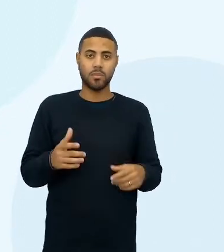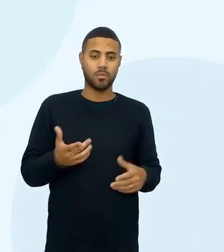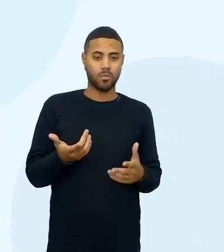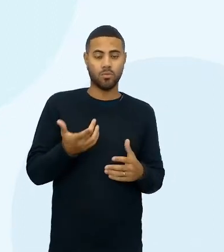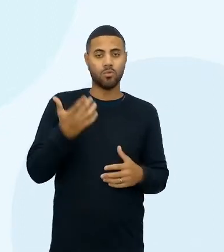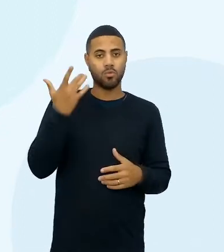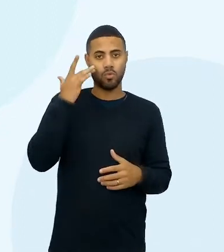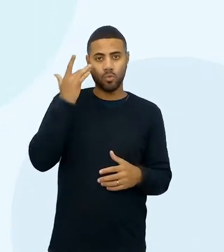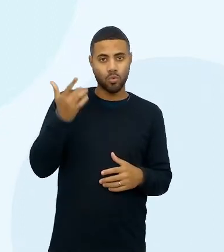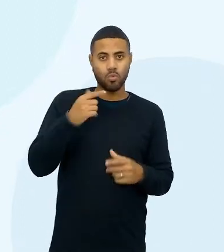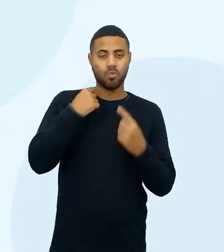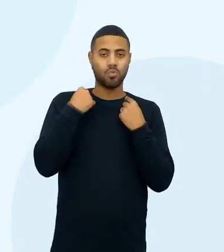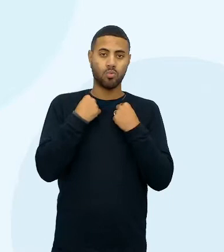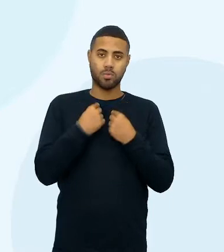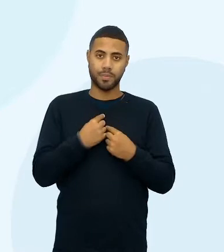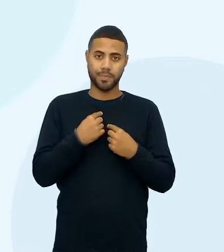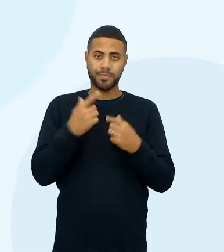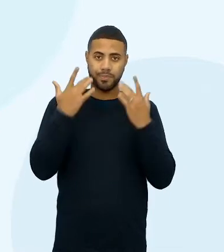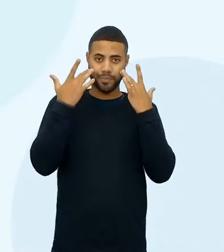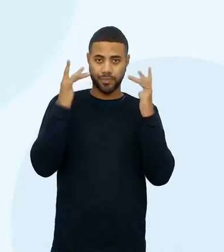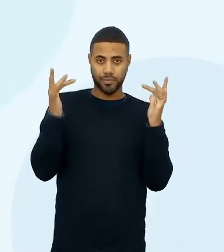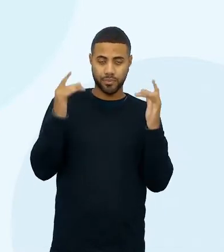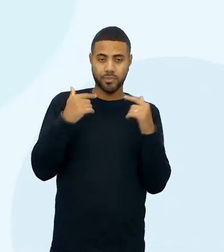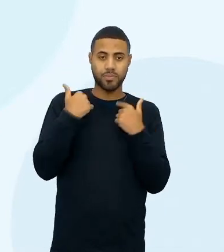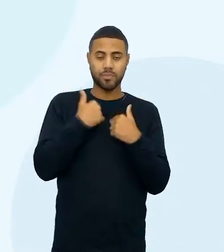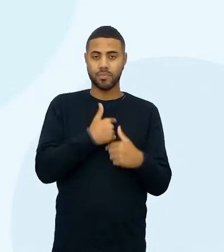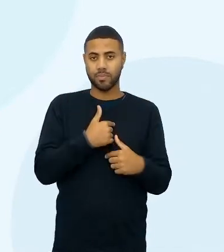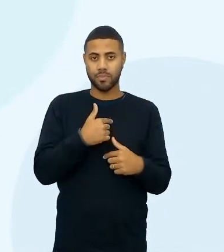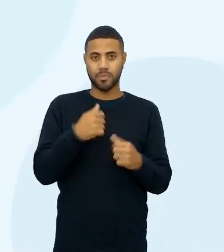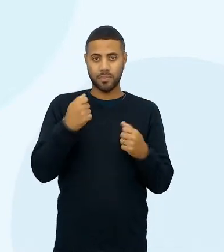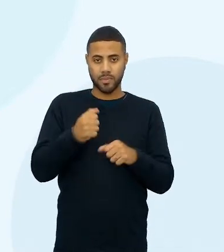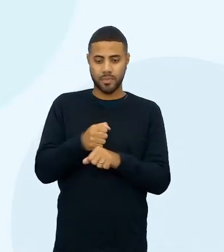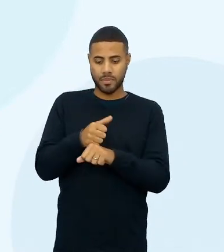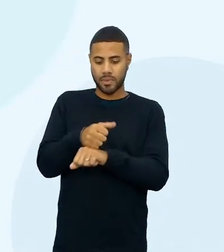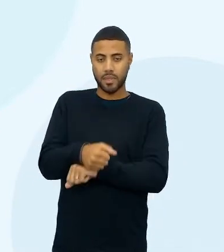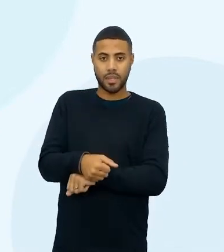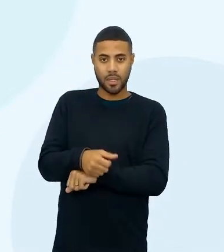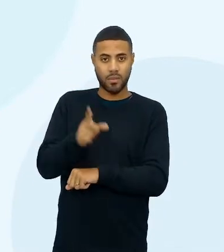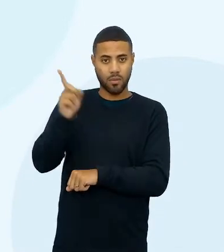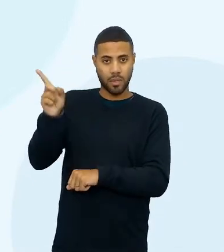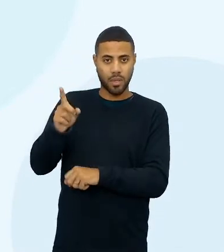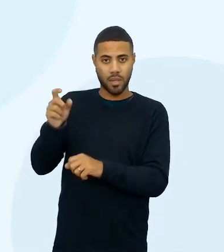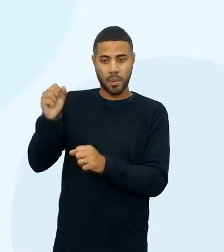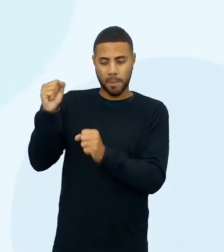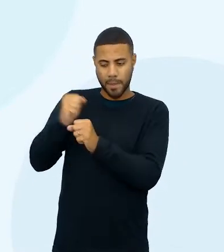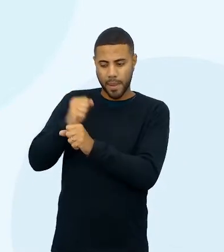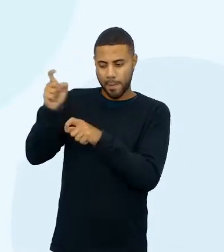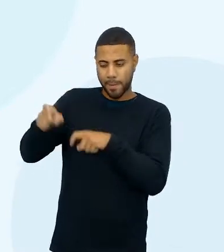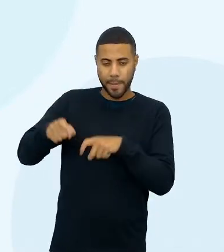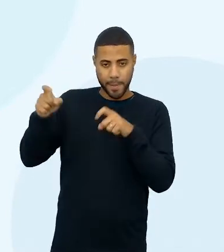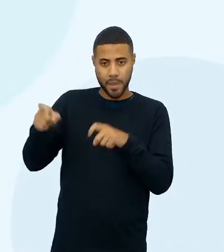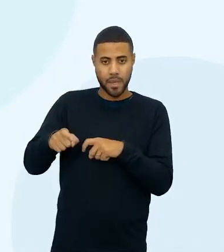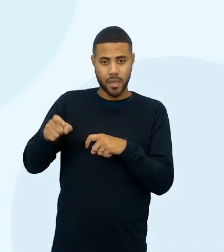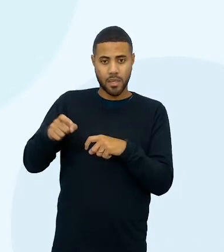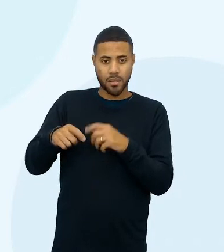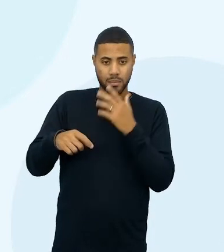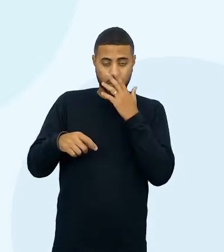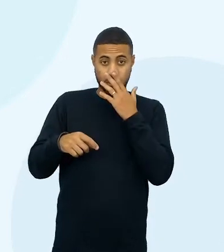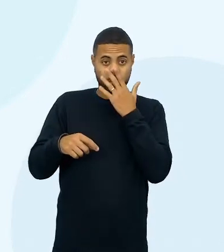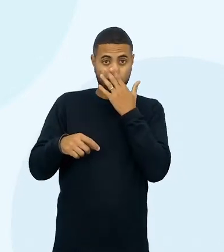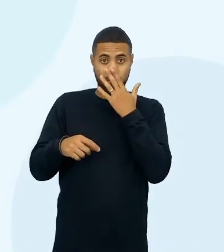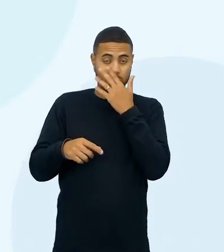né, ouro, por exemplo, utilizou o trabalho escravo? Né? Tem até um filme